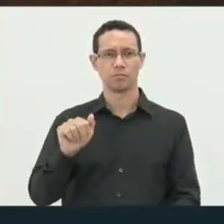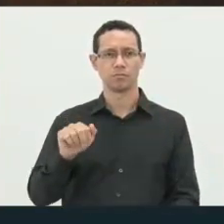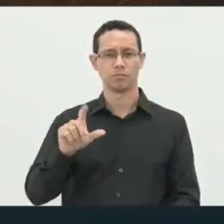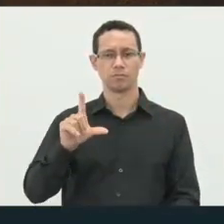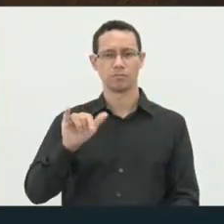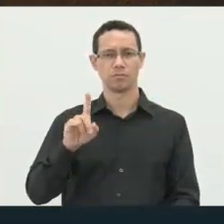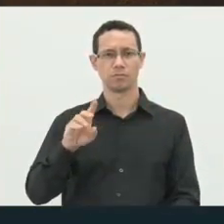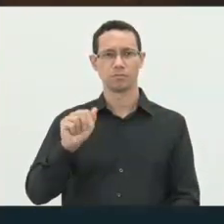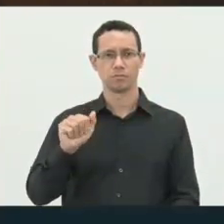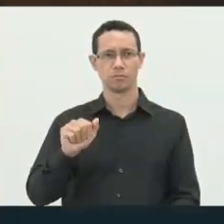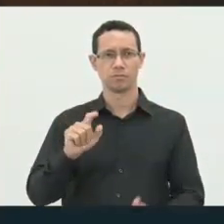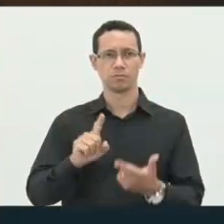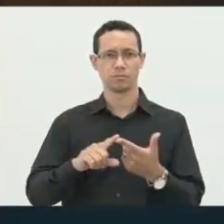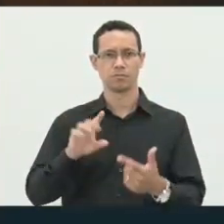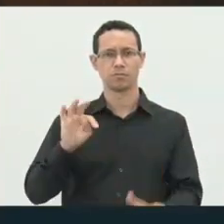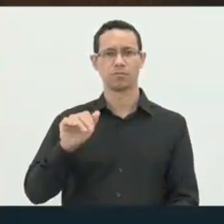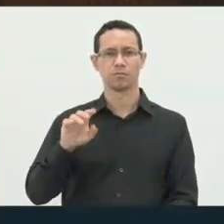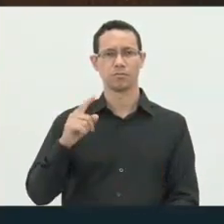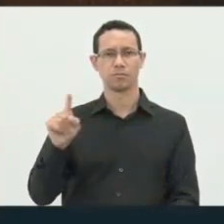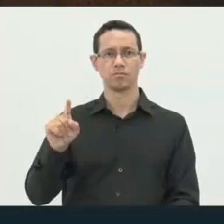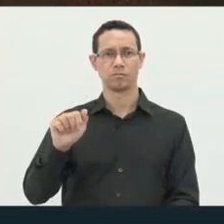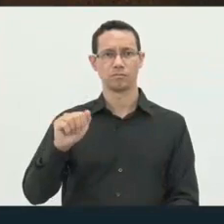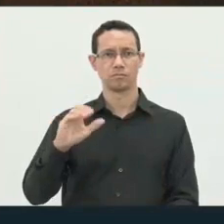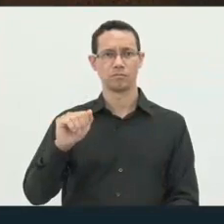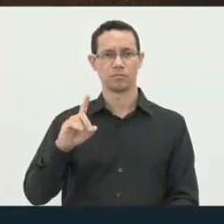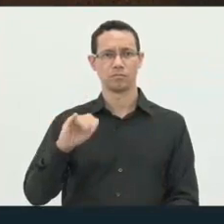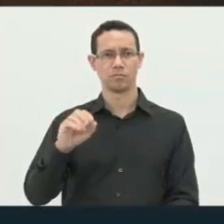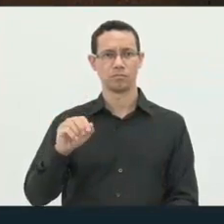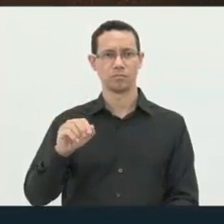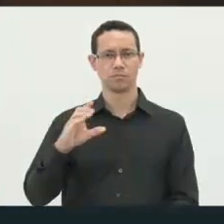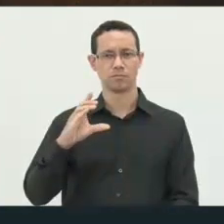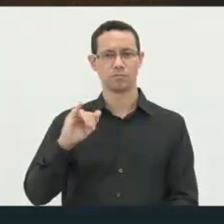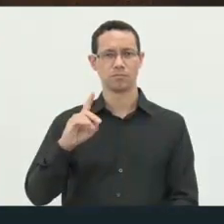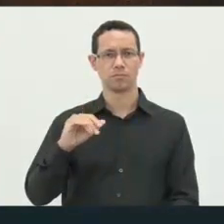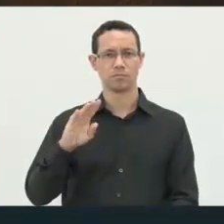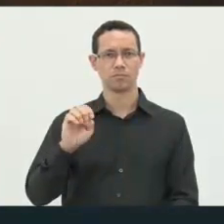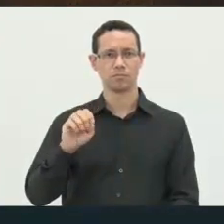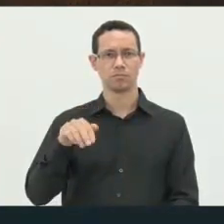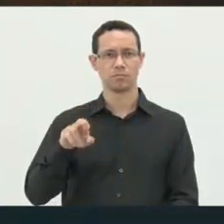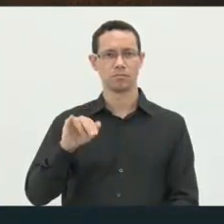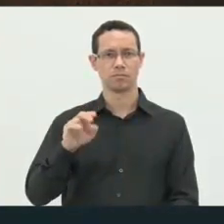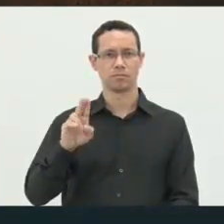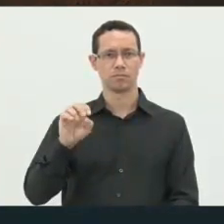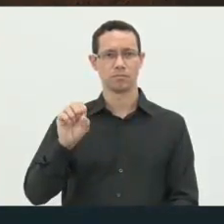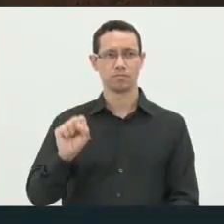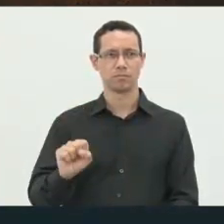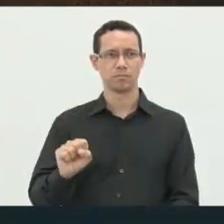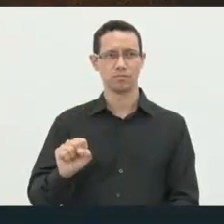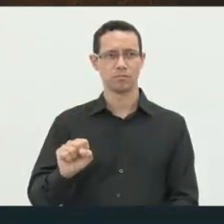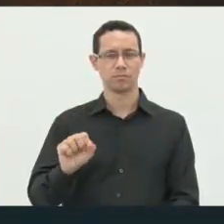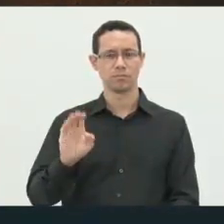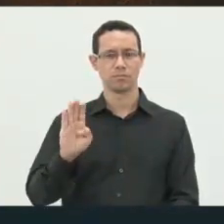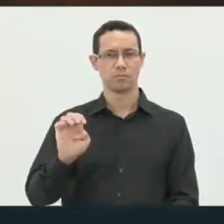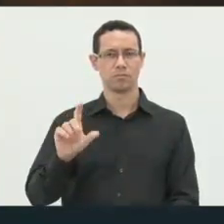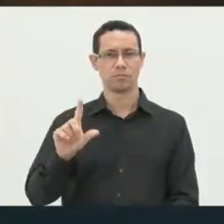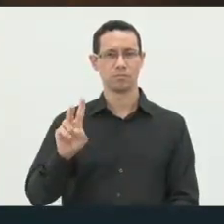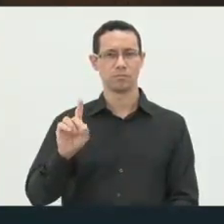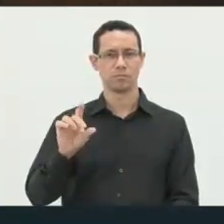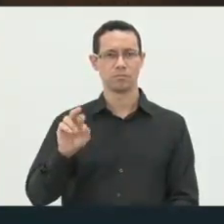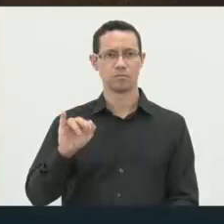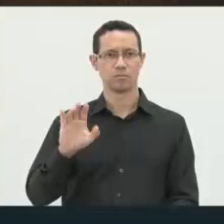cidade Martins Acácio ou BS Belvedere UBS do Primavera